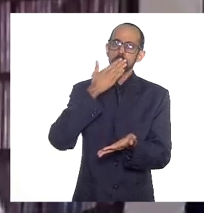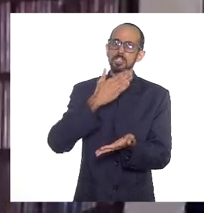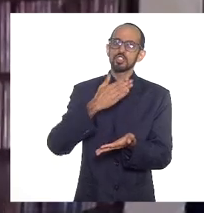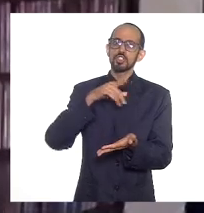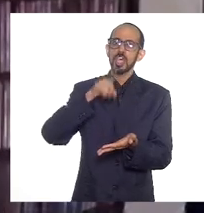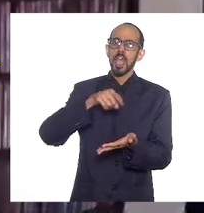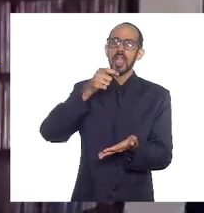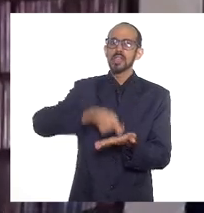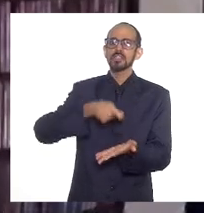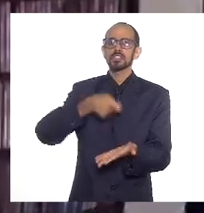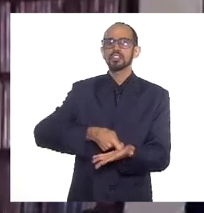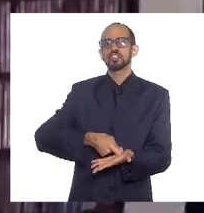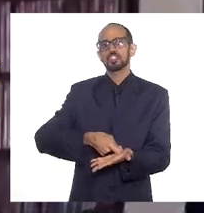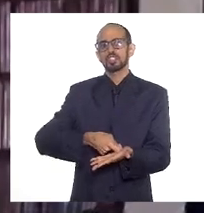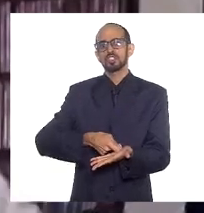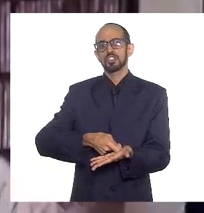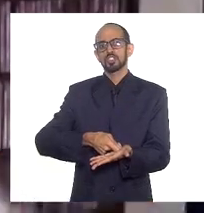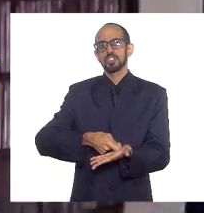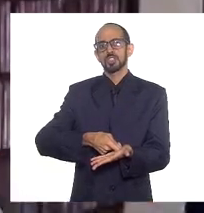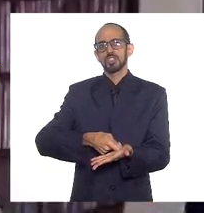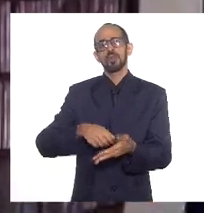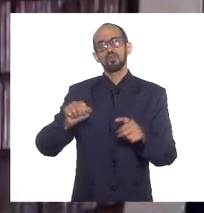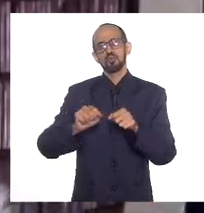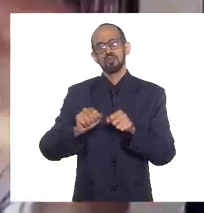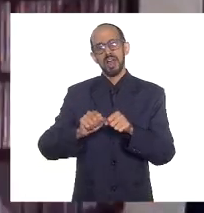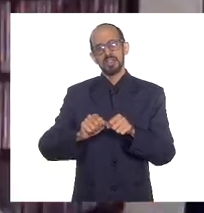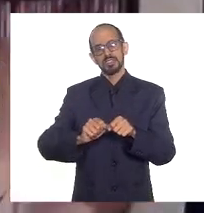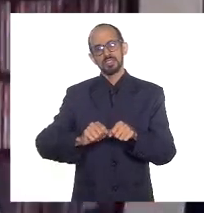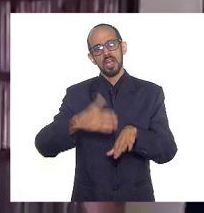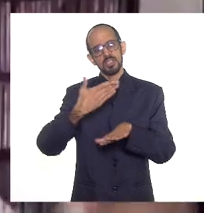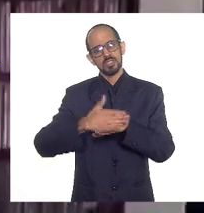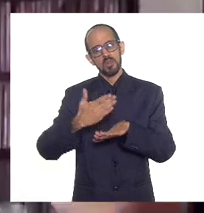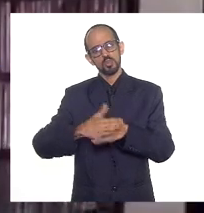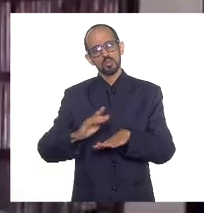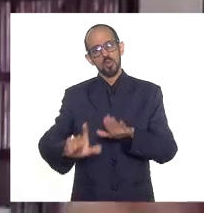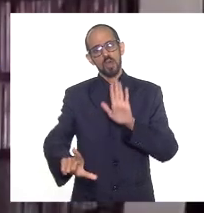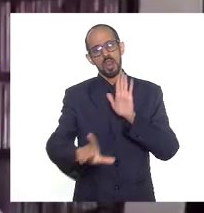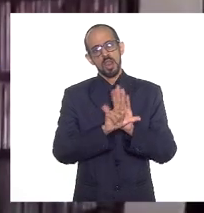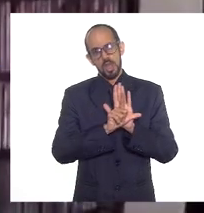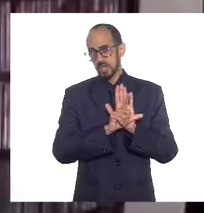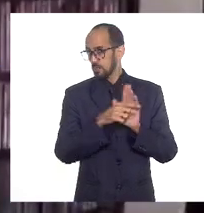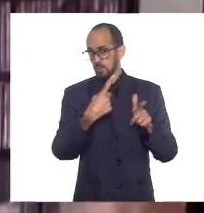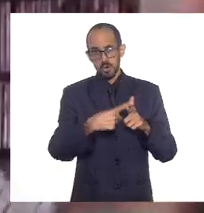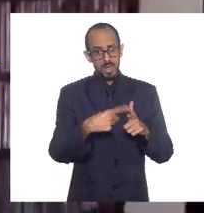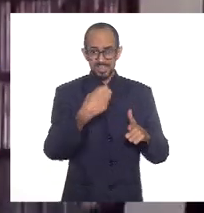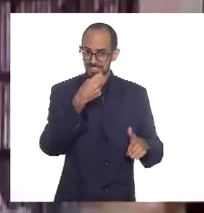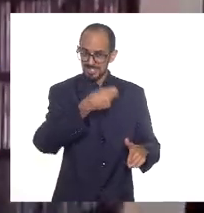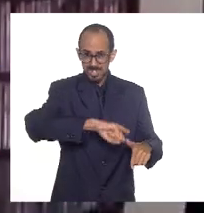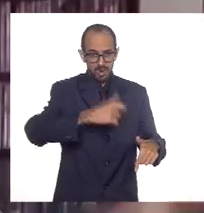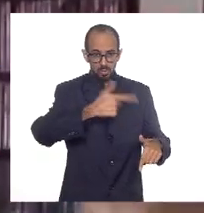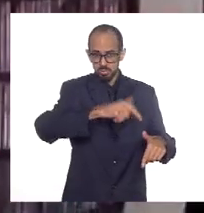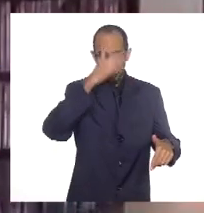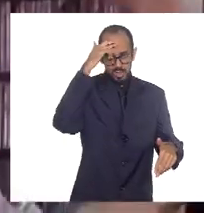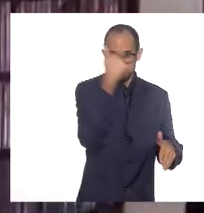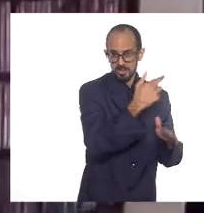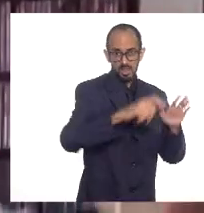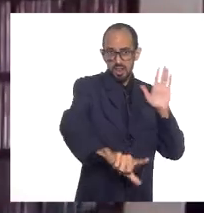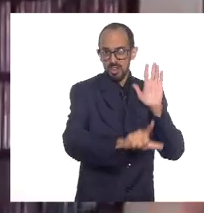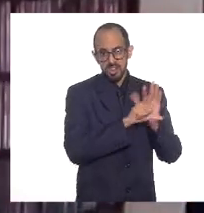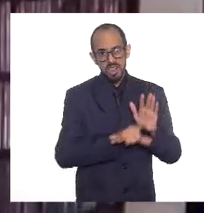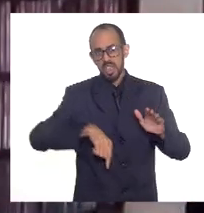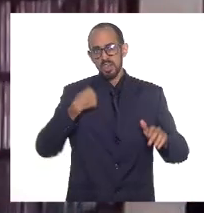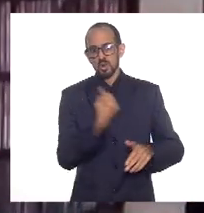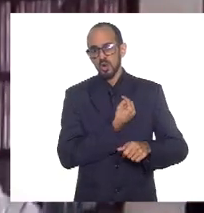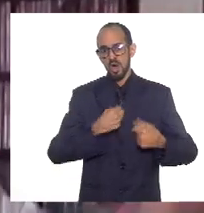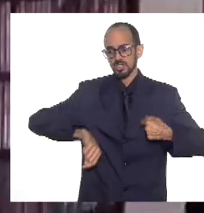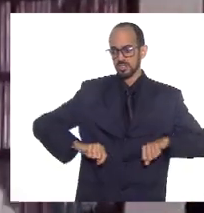é exigir que seja cumprida a lei. Ora, se a lei não é cumprida, nós passamos a viver num estado